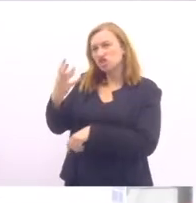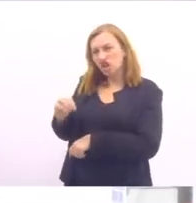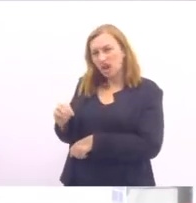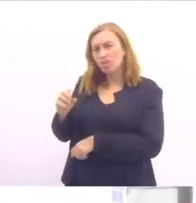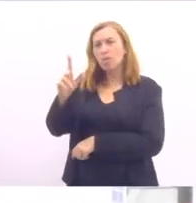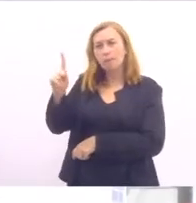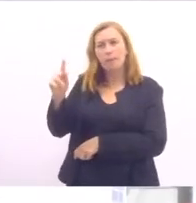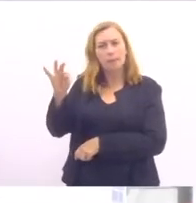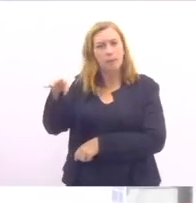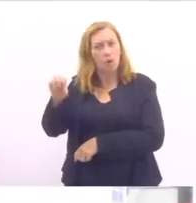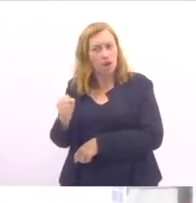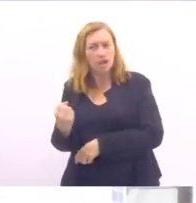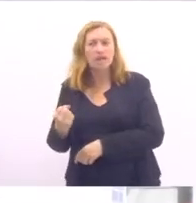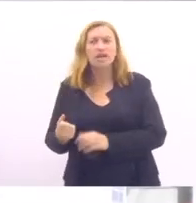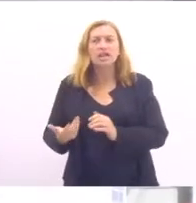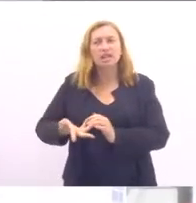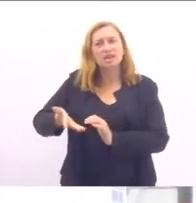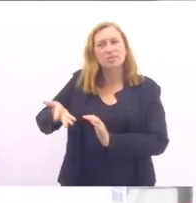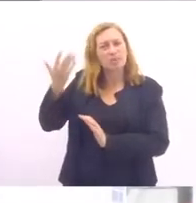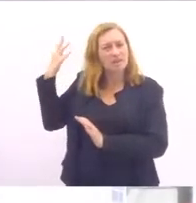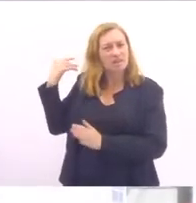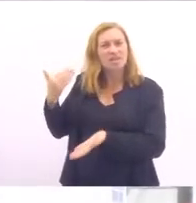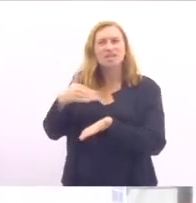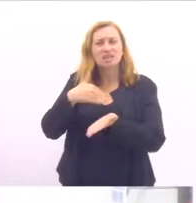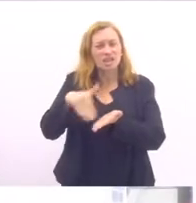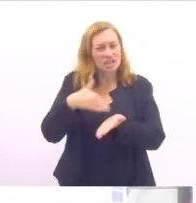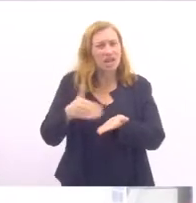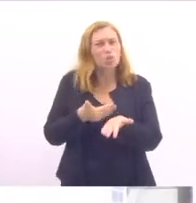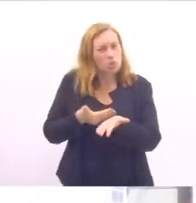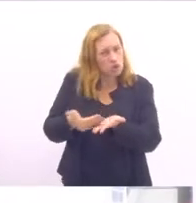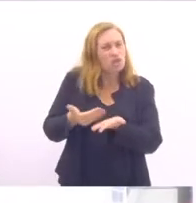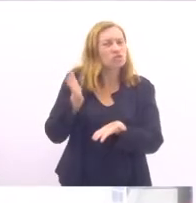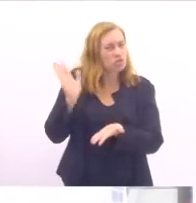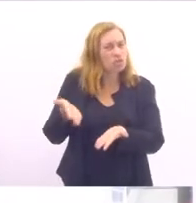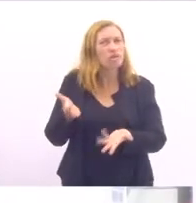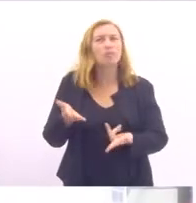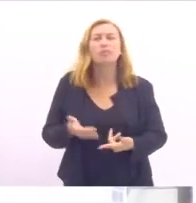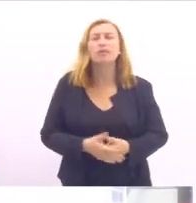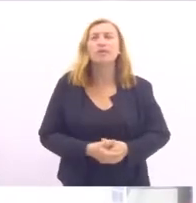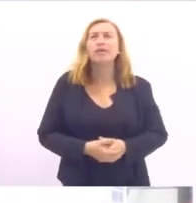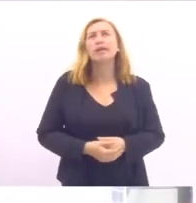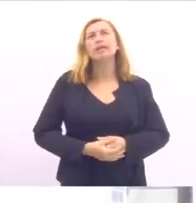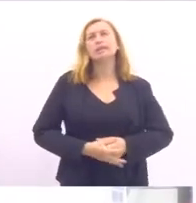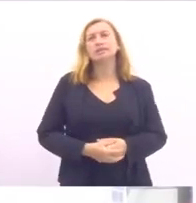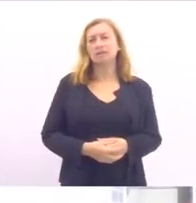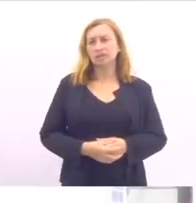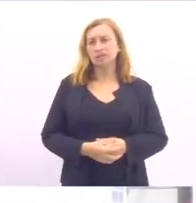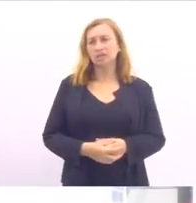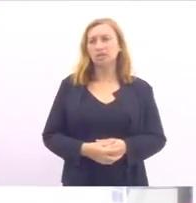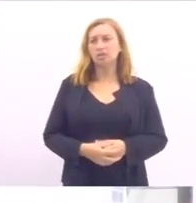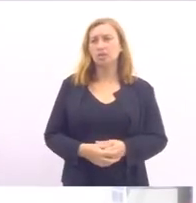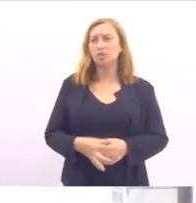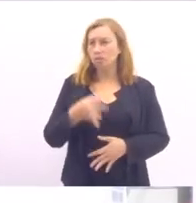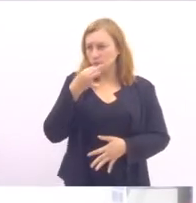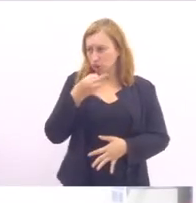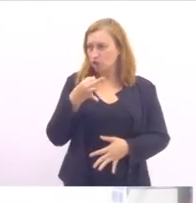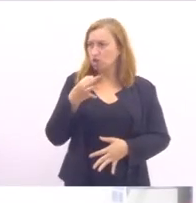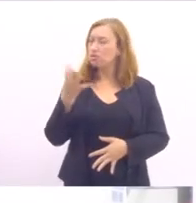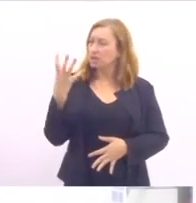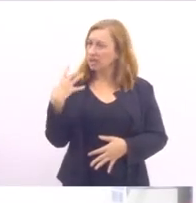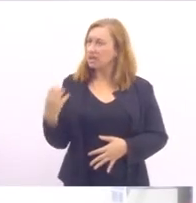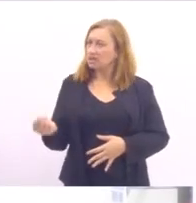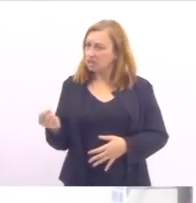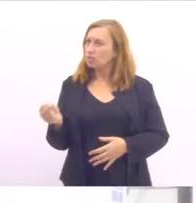que estava secretário, logo no início dele, como secretário, e ele, a meu pedido, realmente